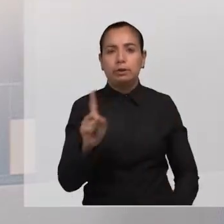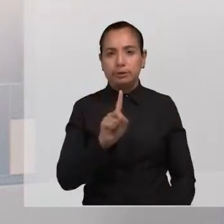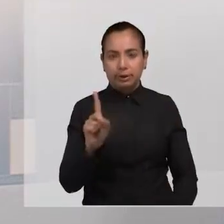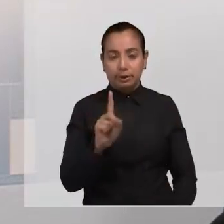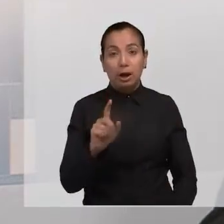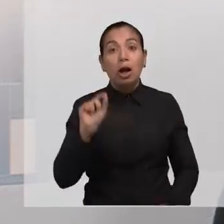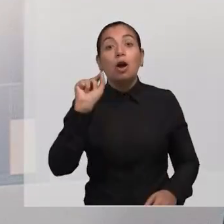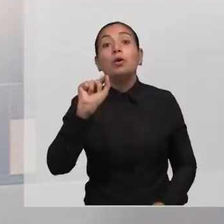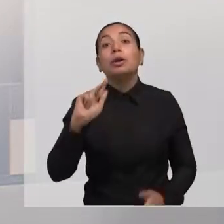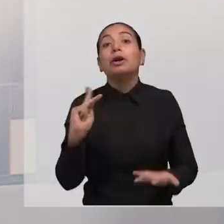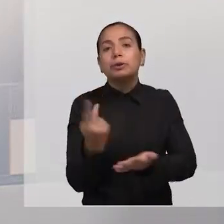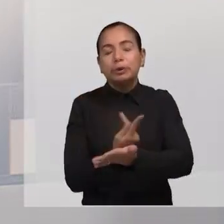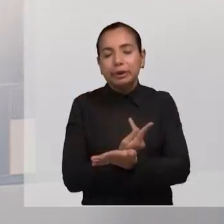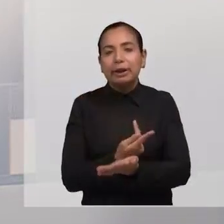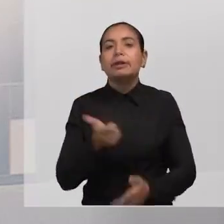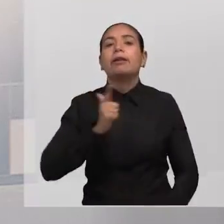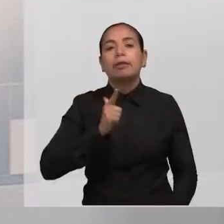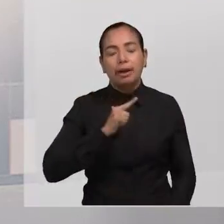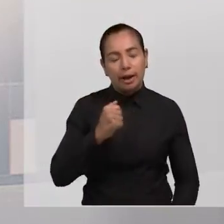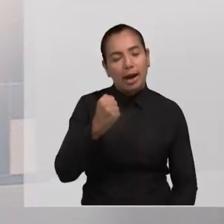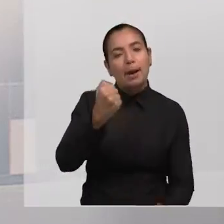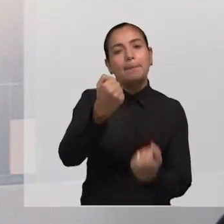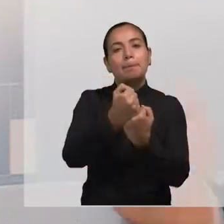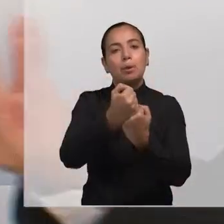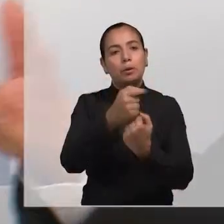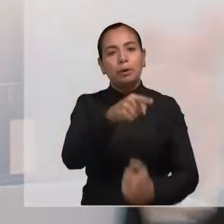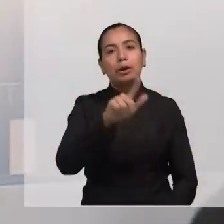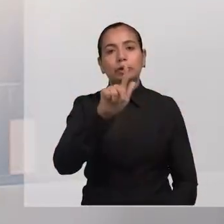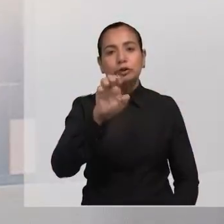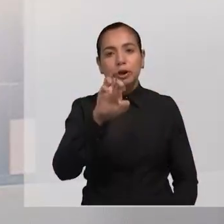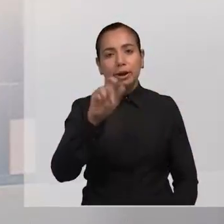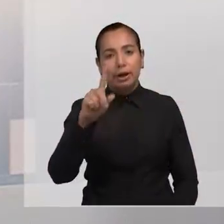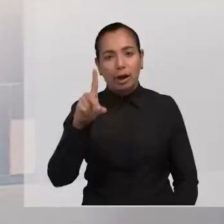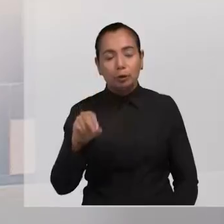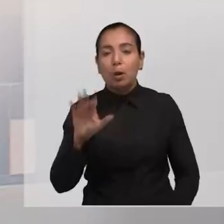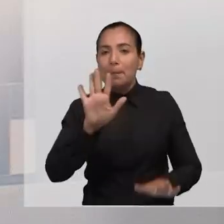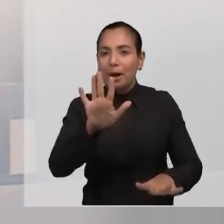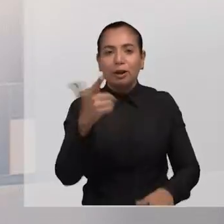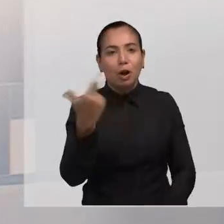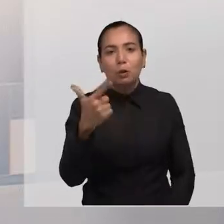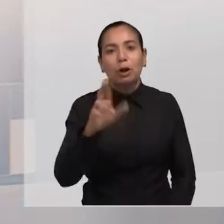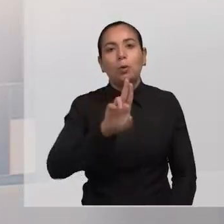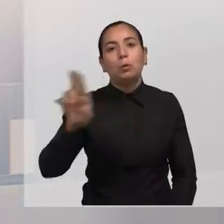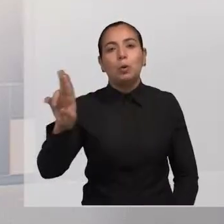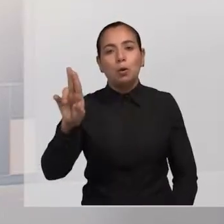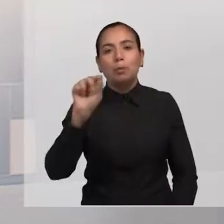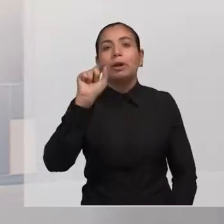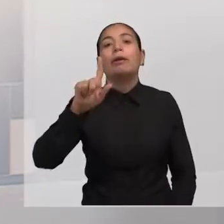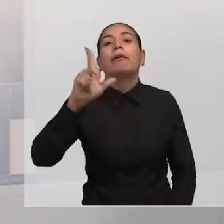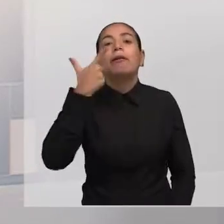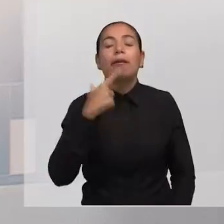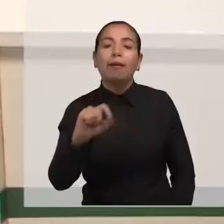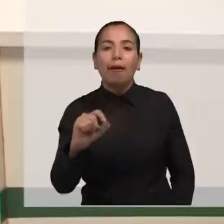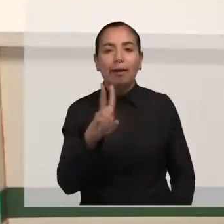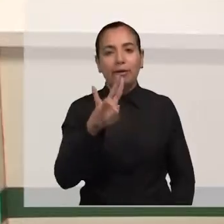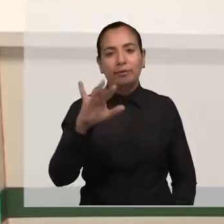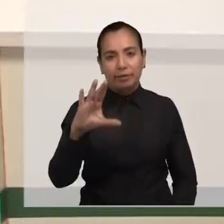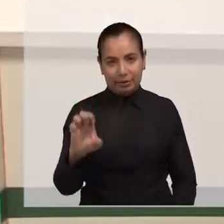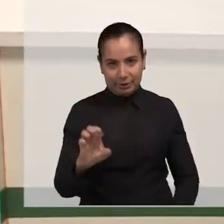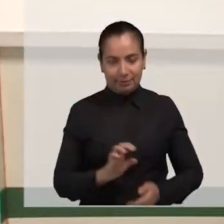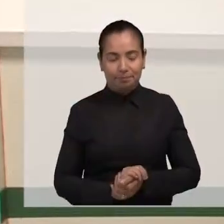vão declarar apoio a Geraldo Alckmin, mas ainda não indicaram o nome a vice. E o Geraldo Alckmin disse que não tinha peça para ser